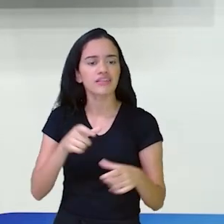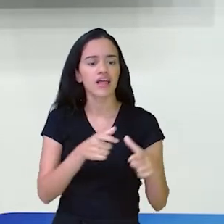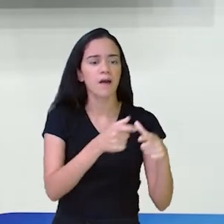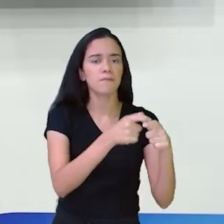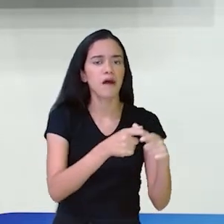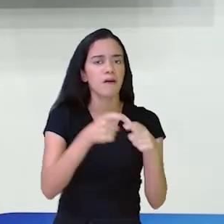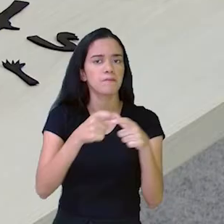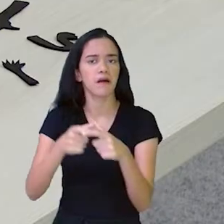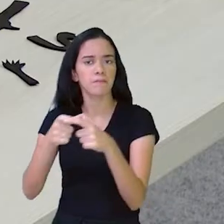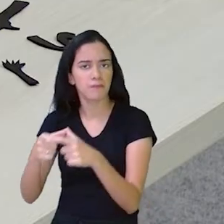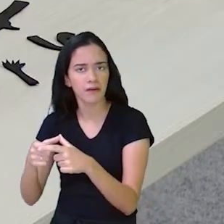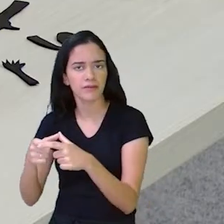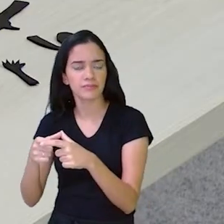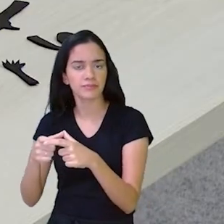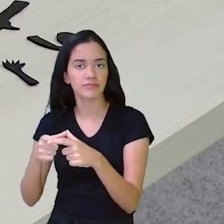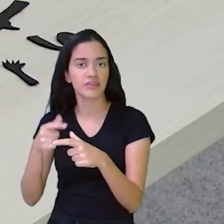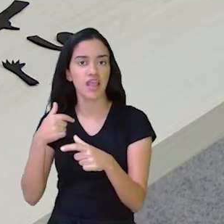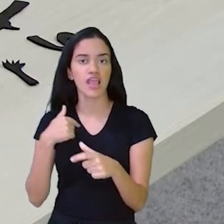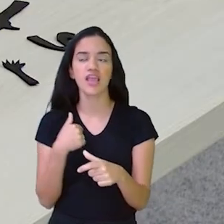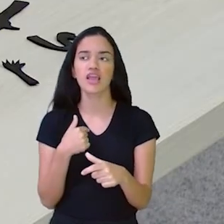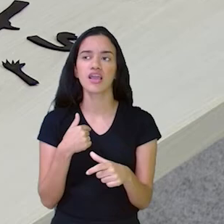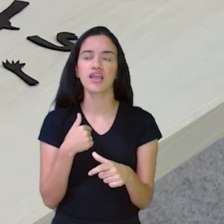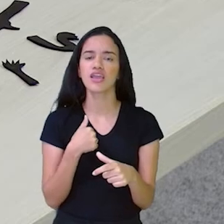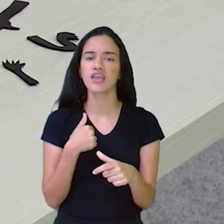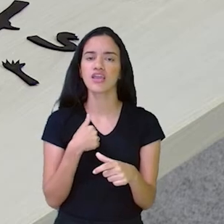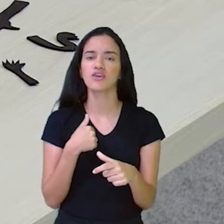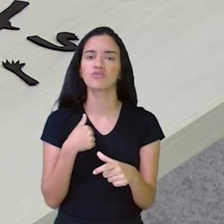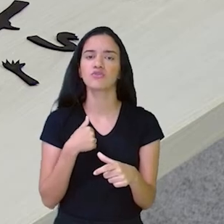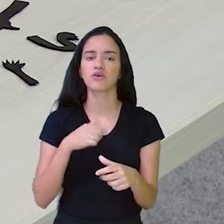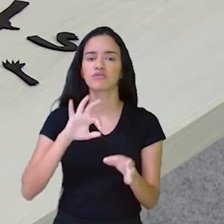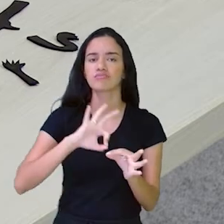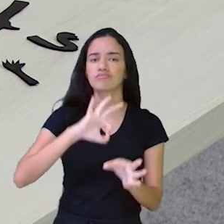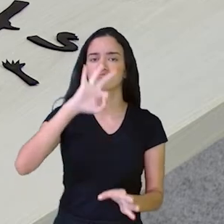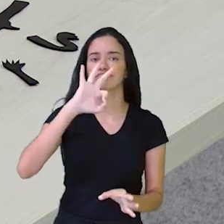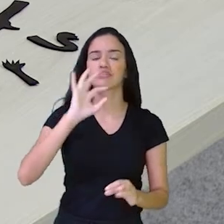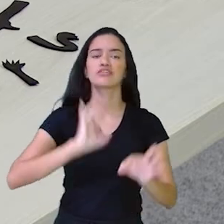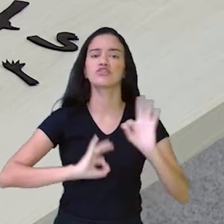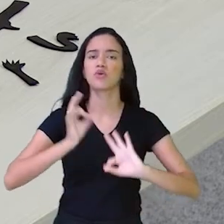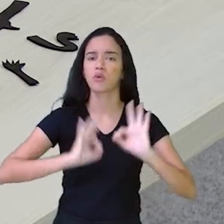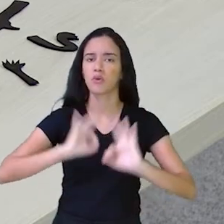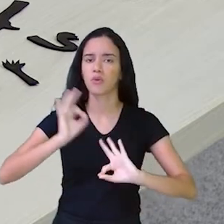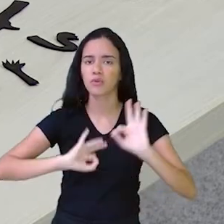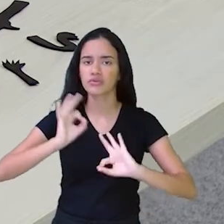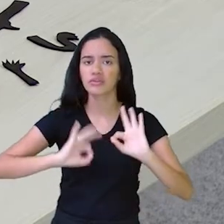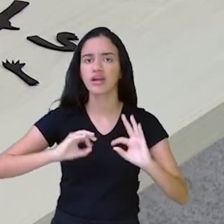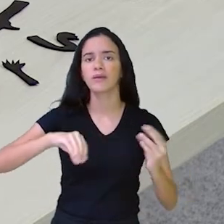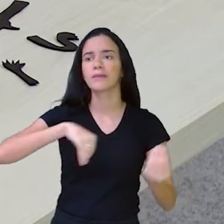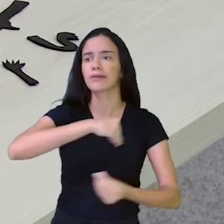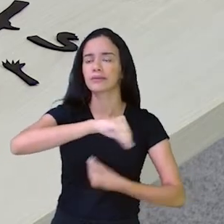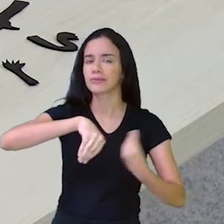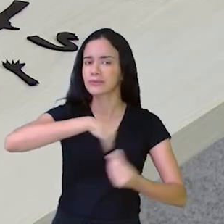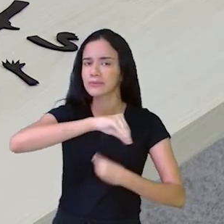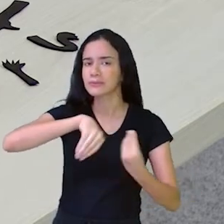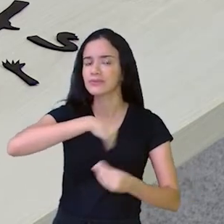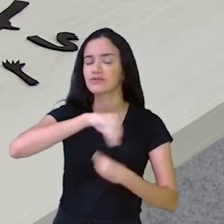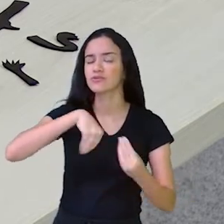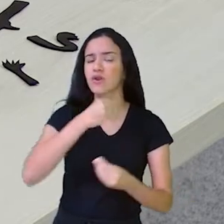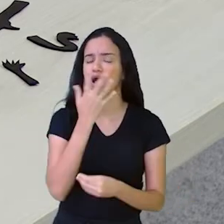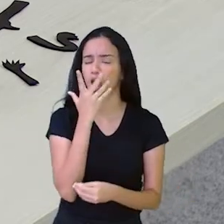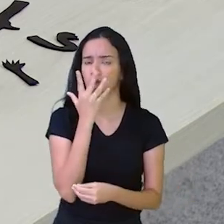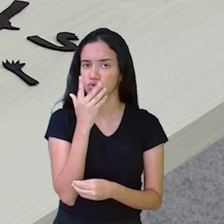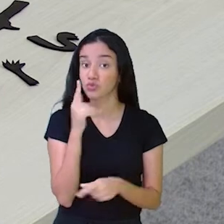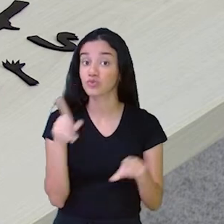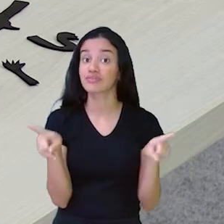os canudos, só por uma questão mais de organização e para não misturar as cores, tá